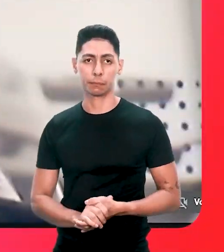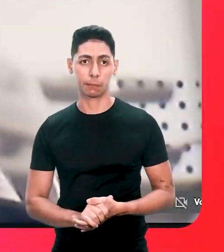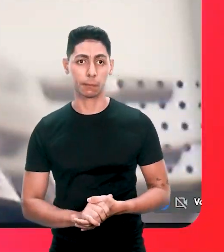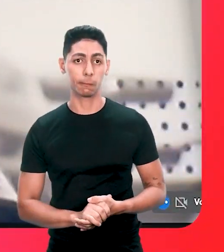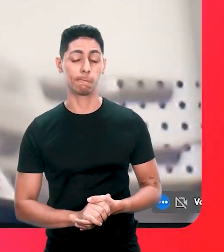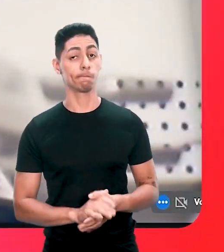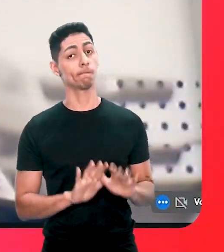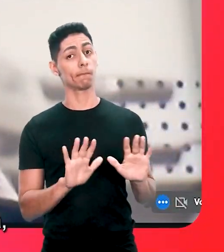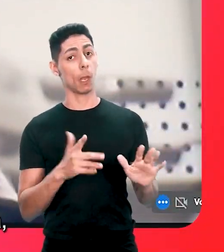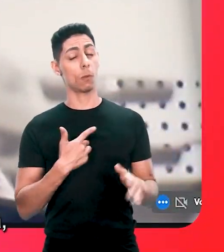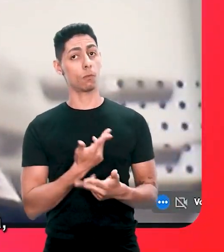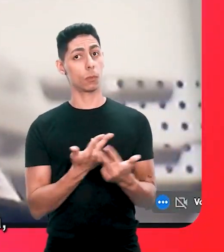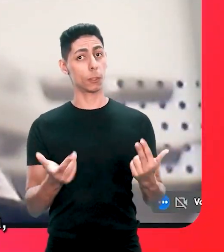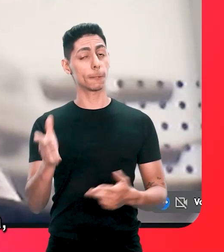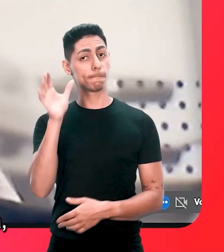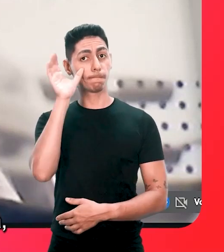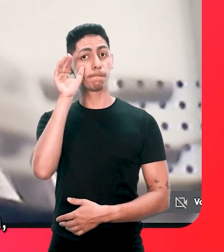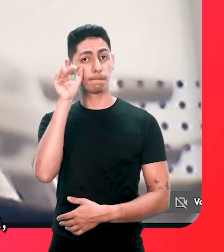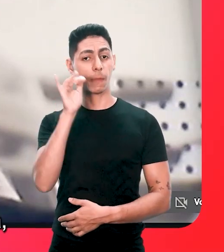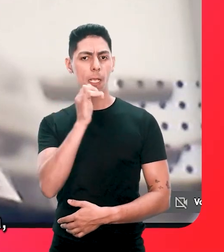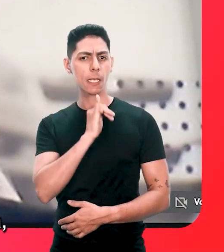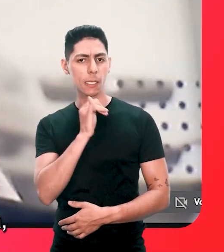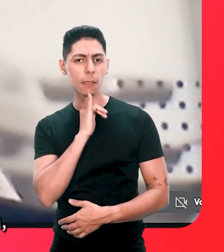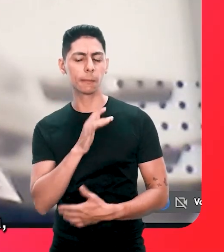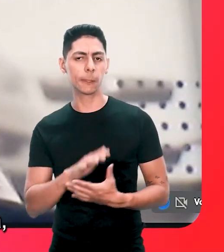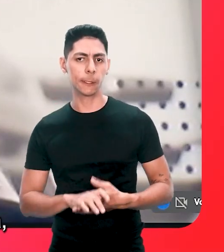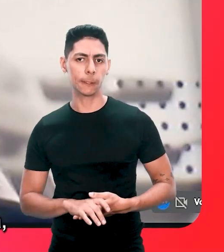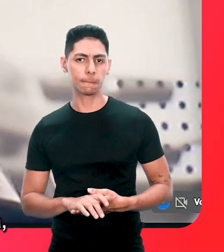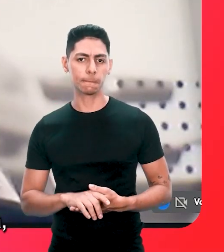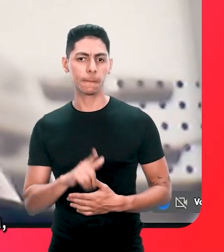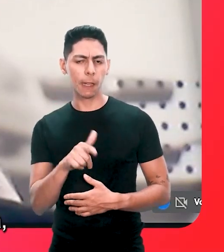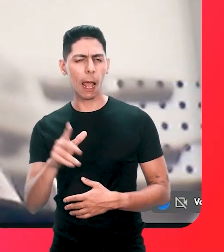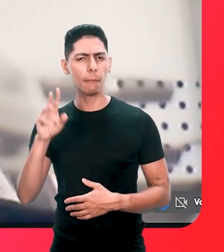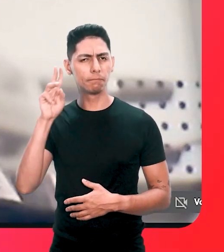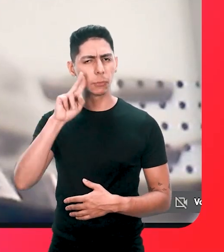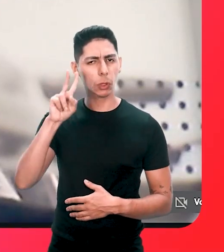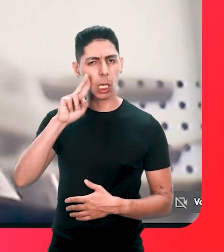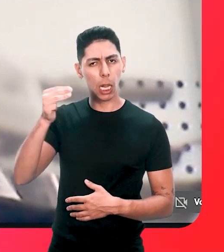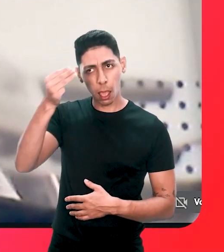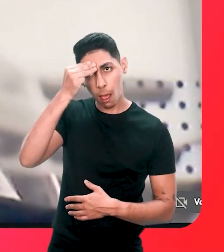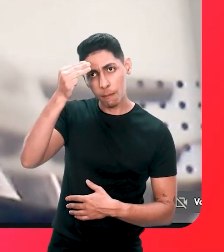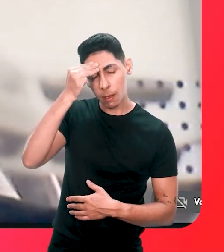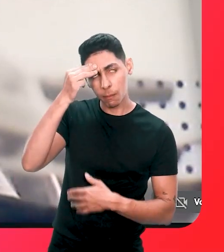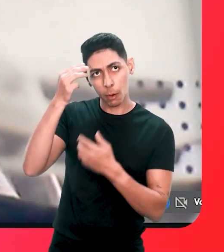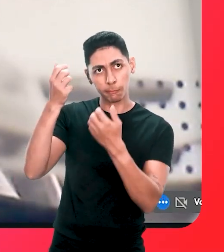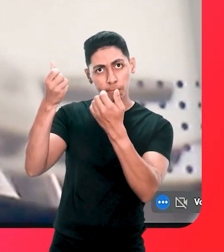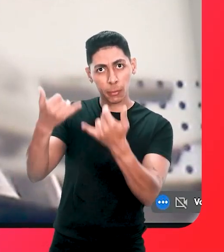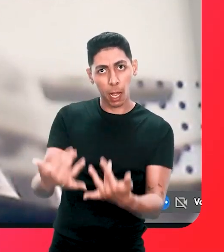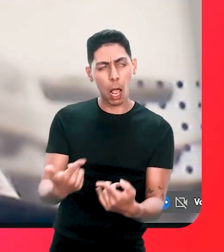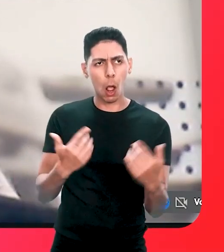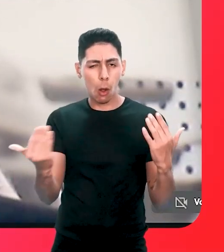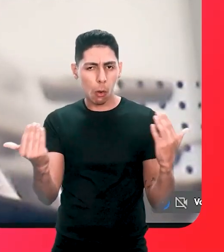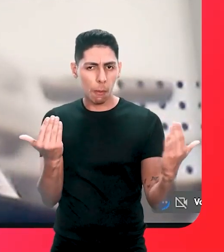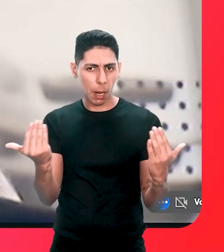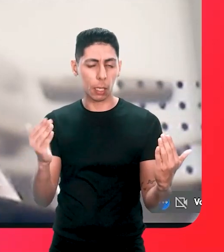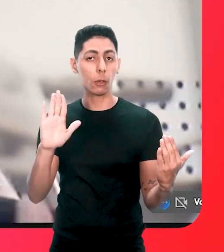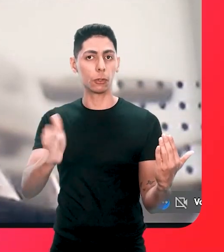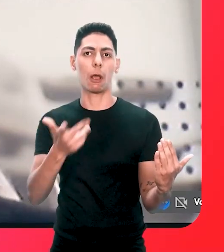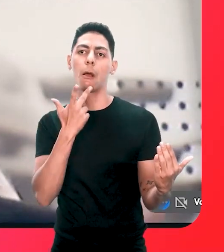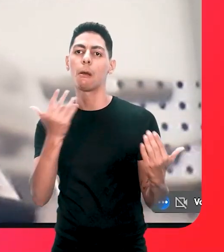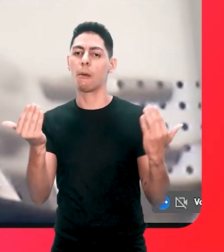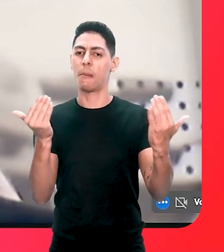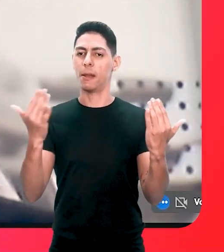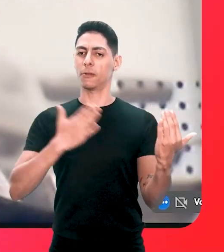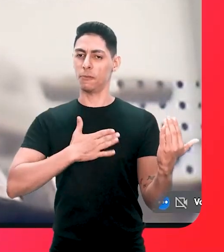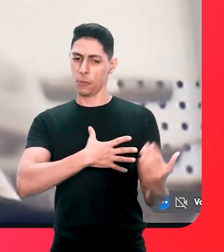são coisas interessantes que tu estás buscando aí dessa memória, comparando. Eu já comparei com meus filhos,